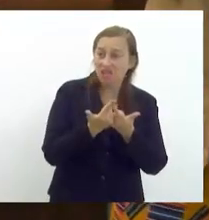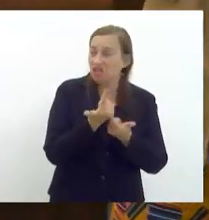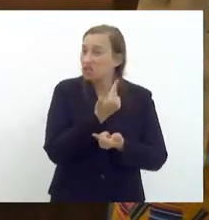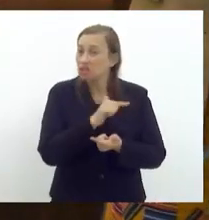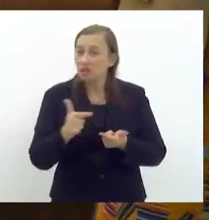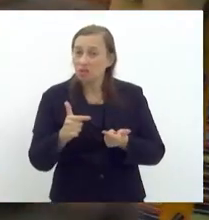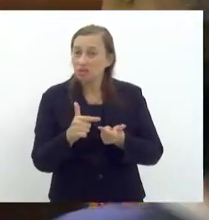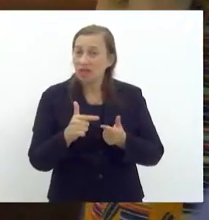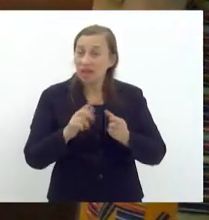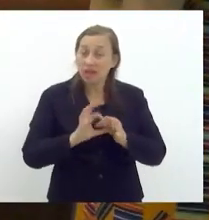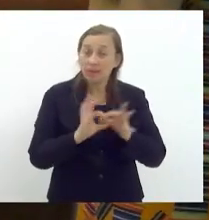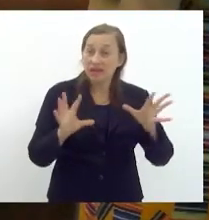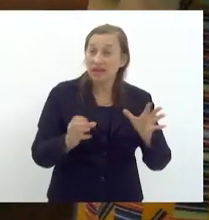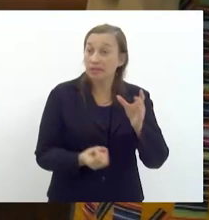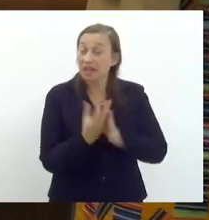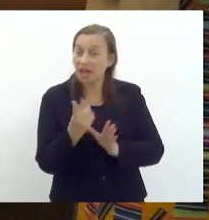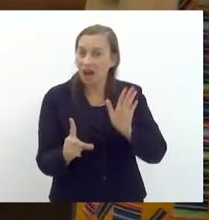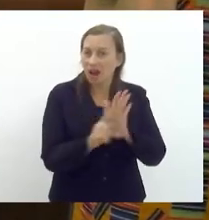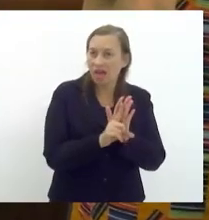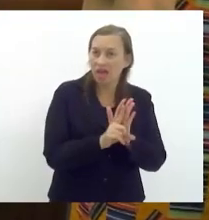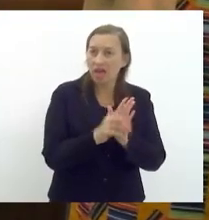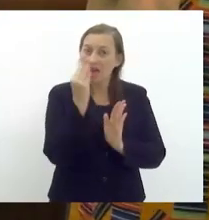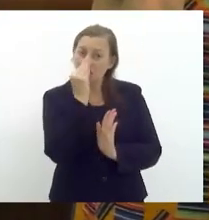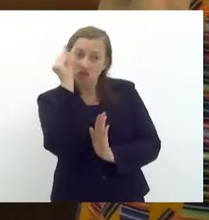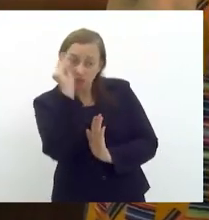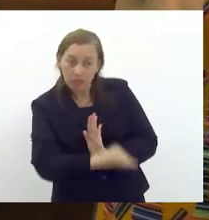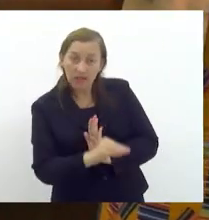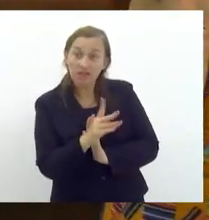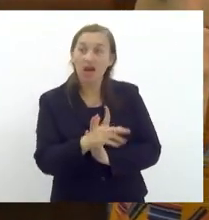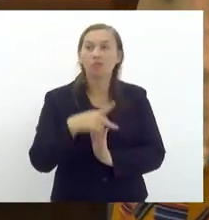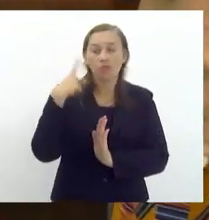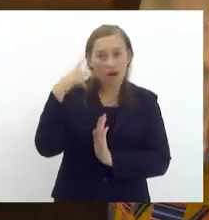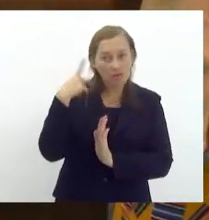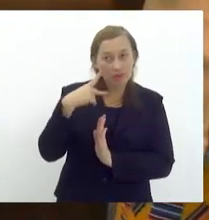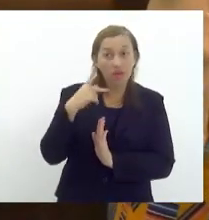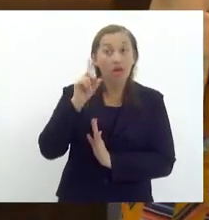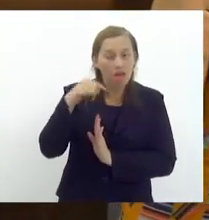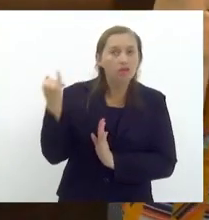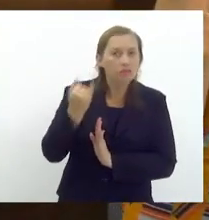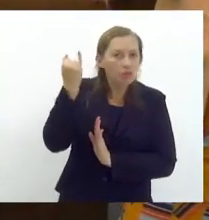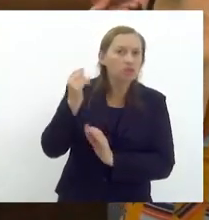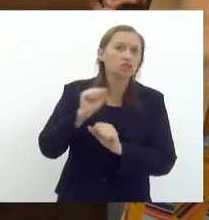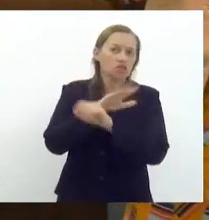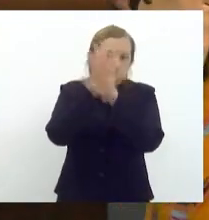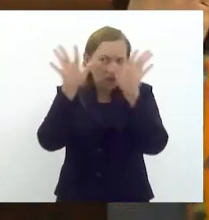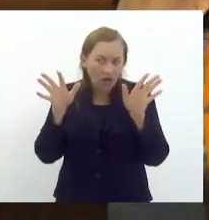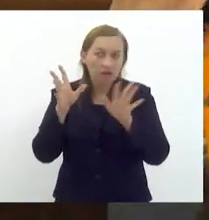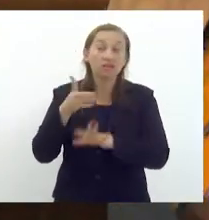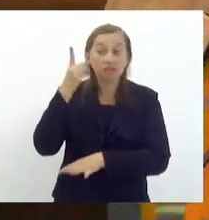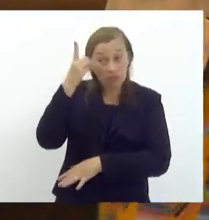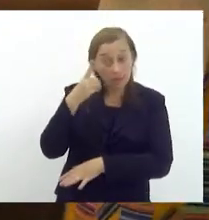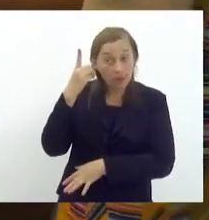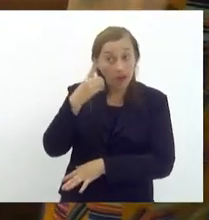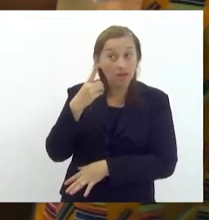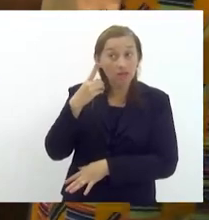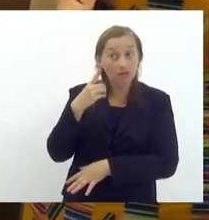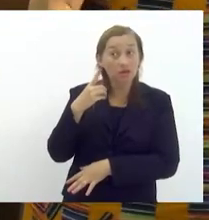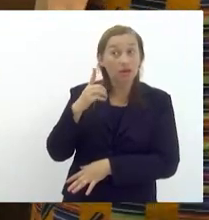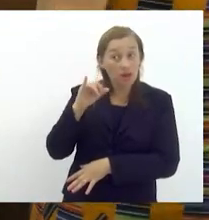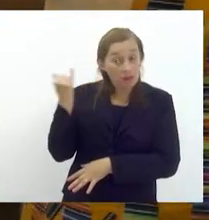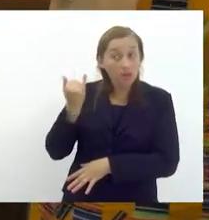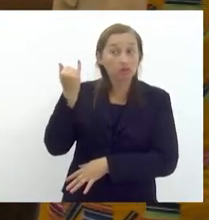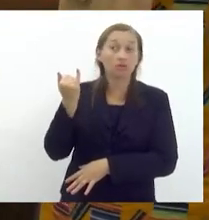para revogar lei é jogar contra o próprio parlamento é importante deixar claro deputada é importante deixar claro